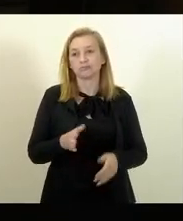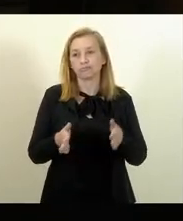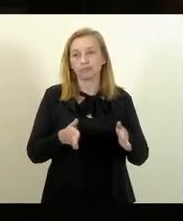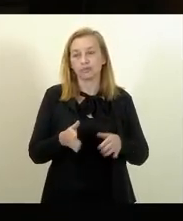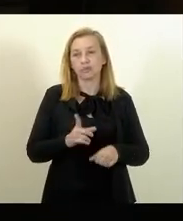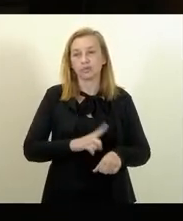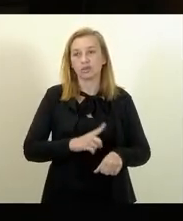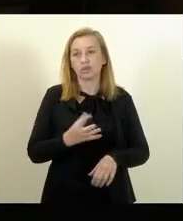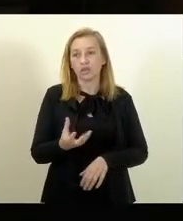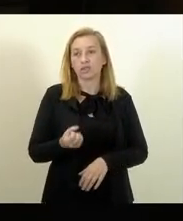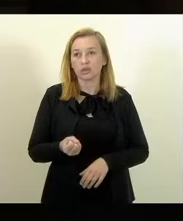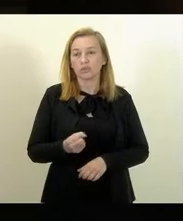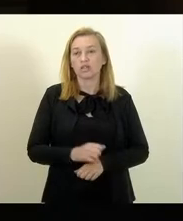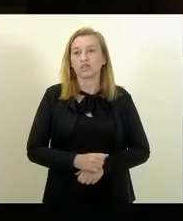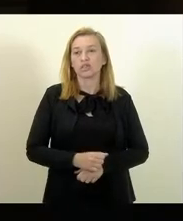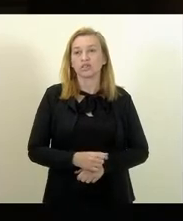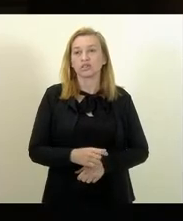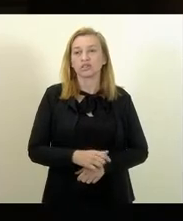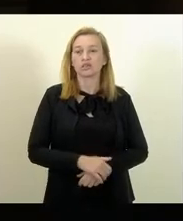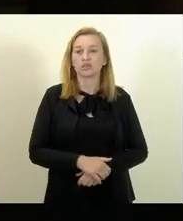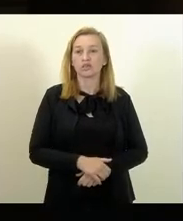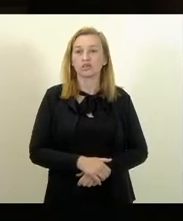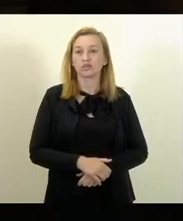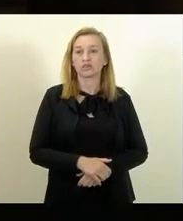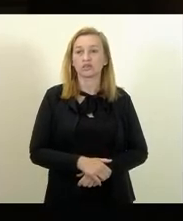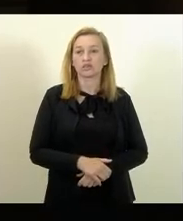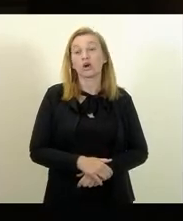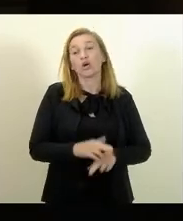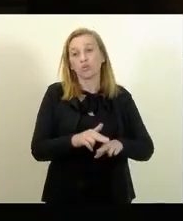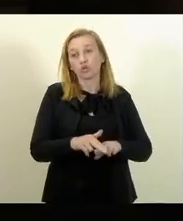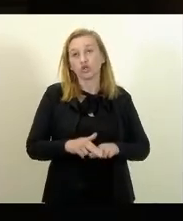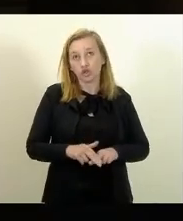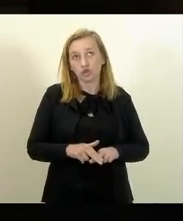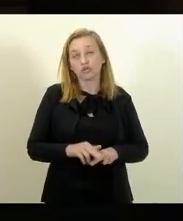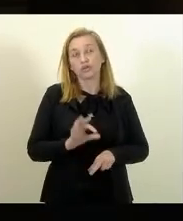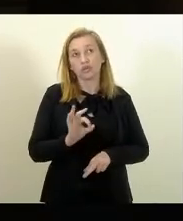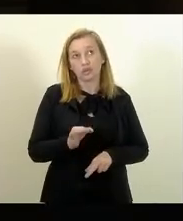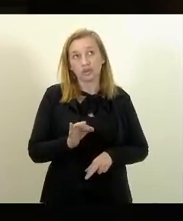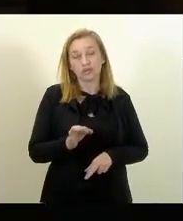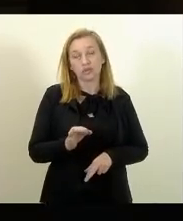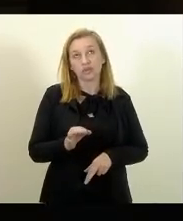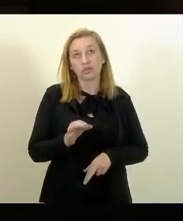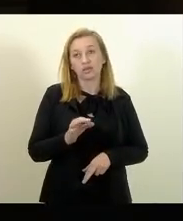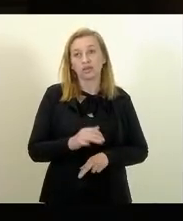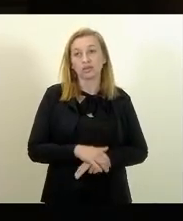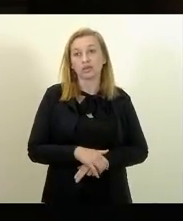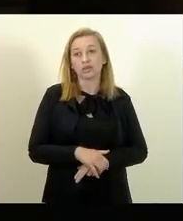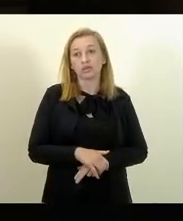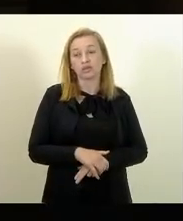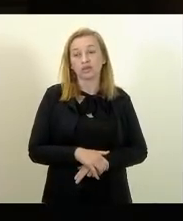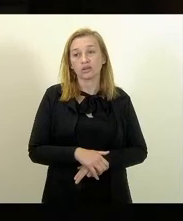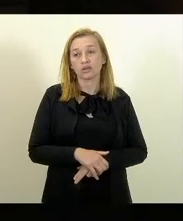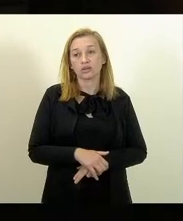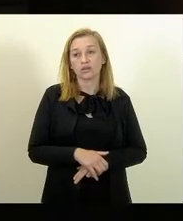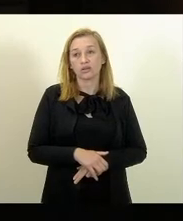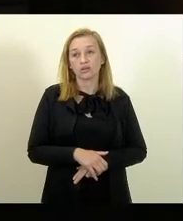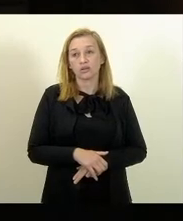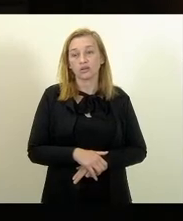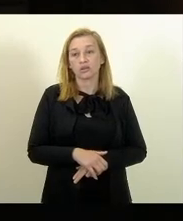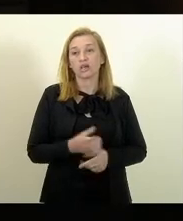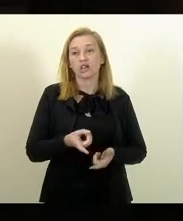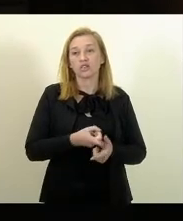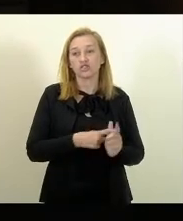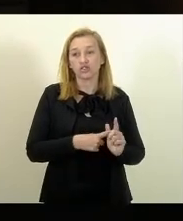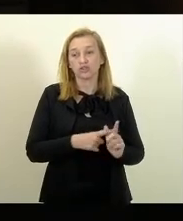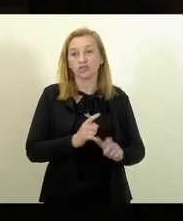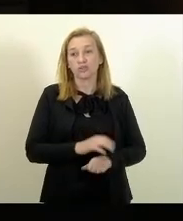você obter os créditos por conta exatamente daquilo que é devido, né, em função da dívida